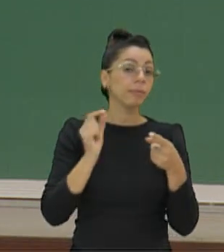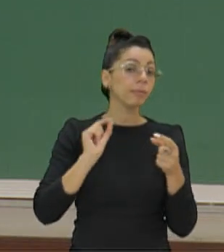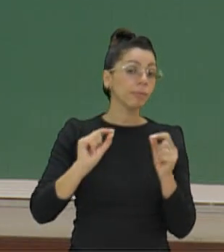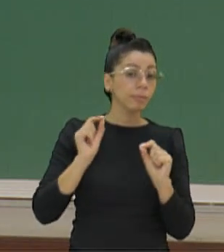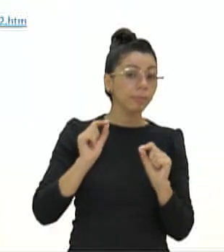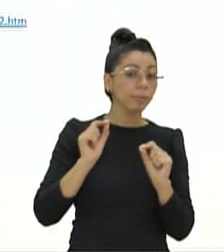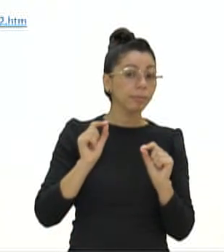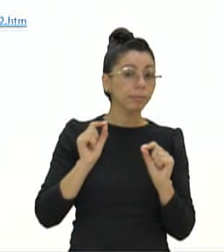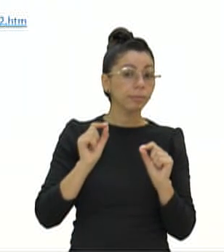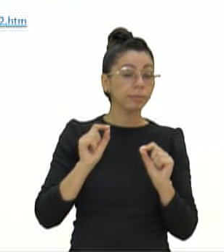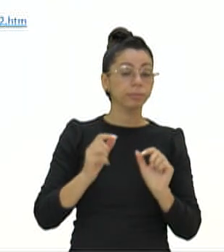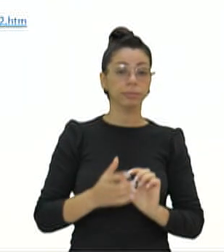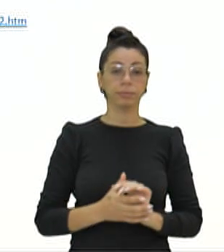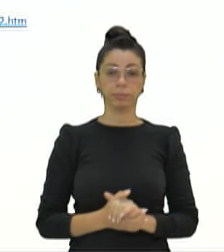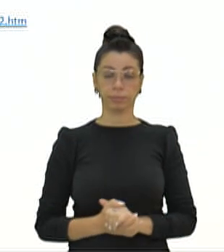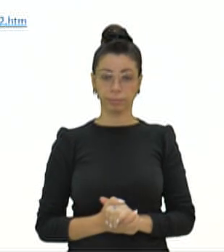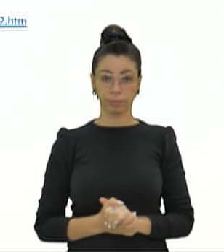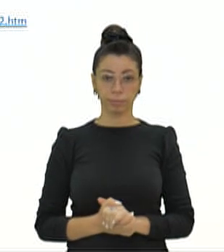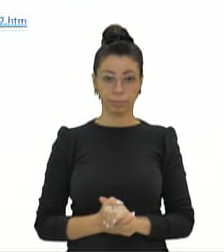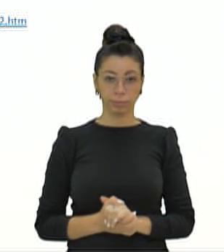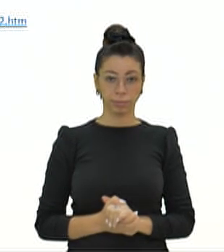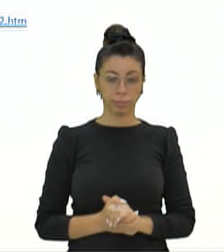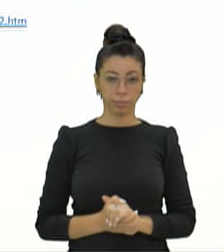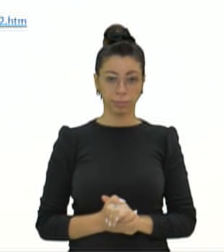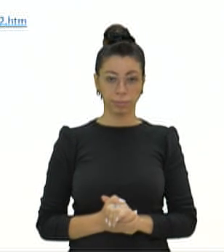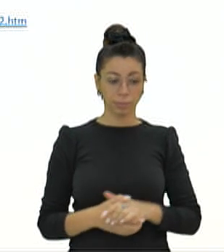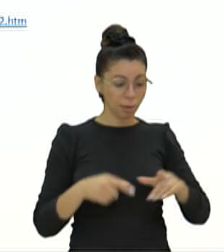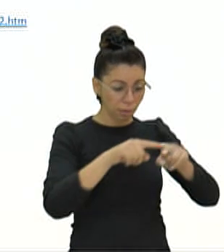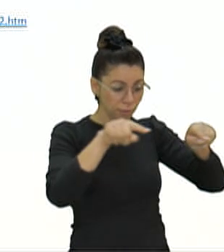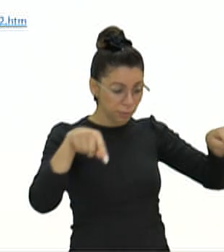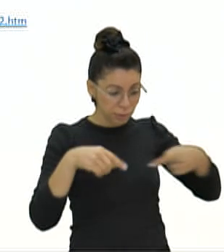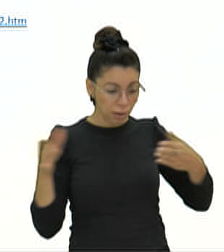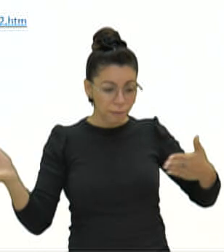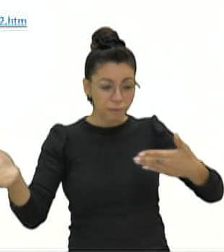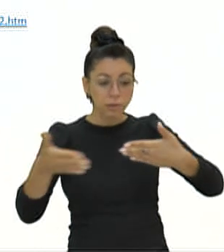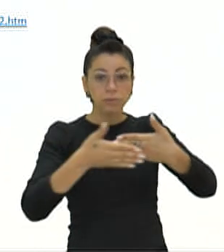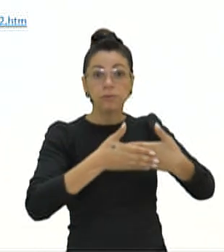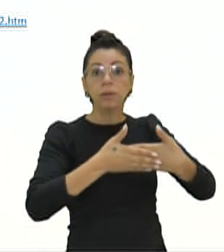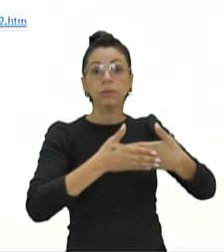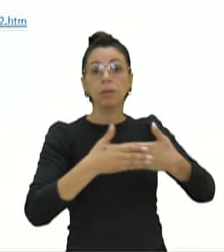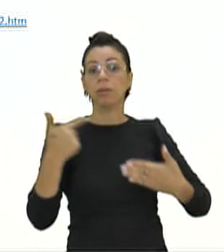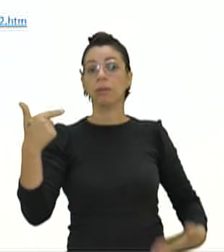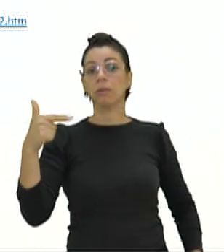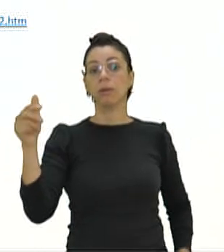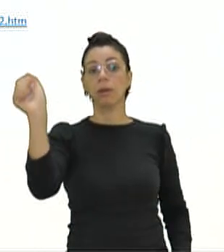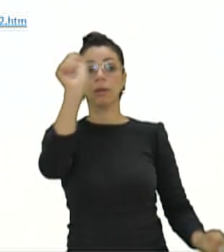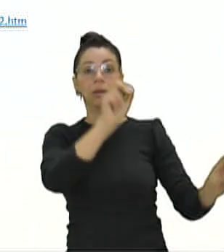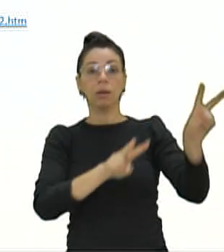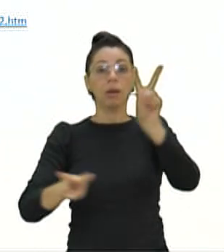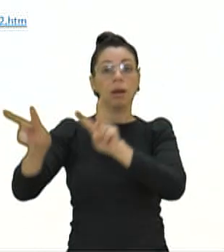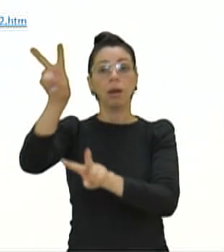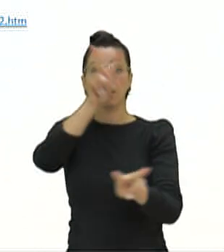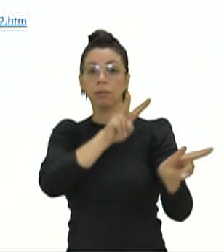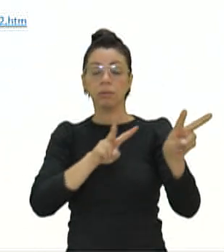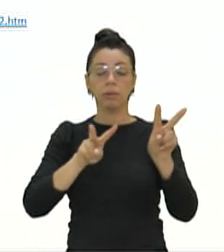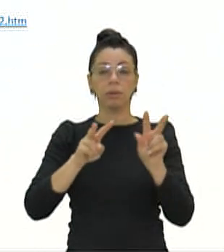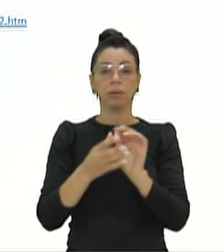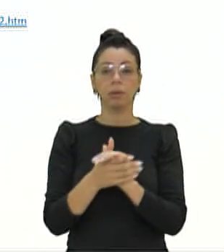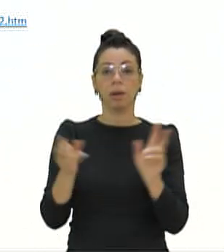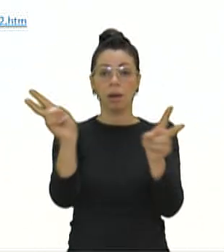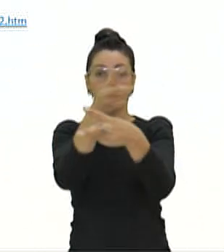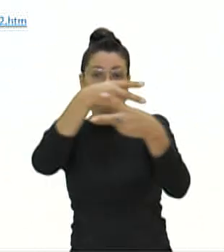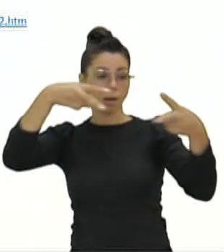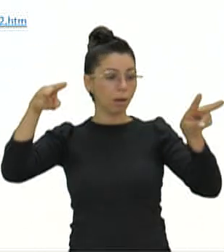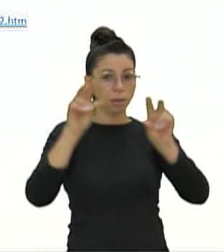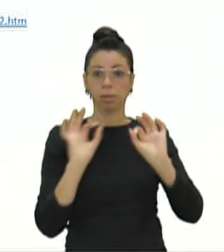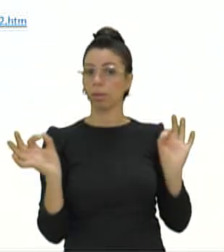seguintes questões. Ambientes fechados, pouco ventilados. Então, muita gente acaba